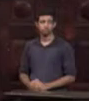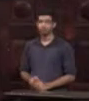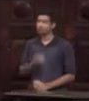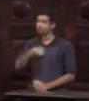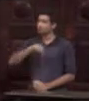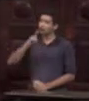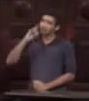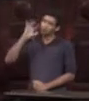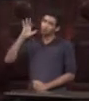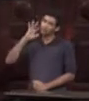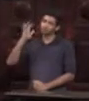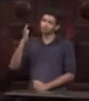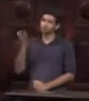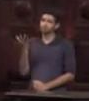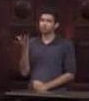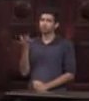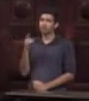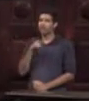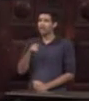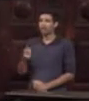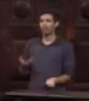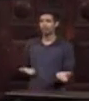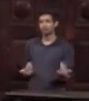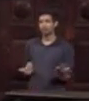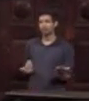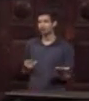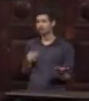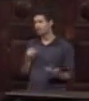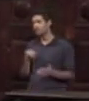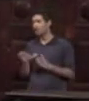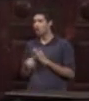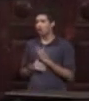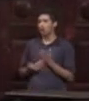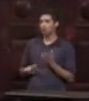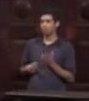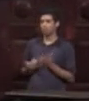pensar, os adolescentes que cometem ato infracional,